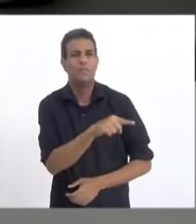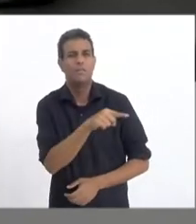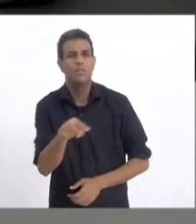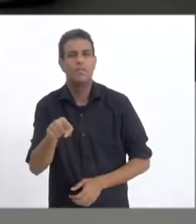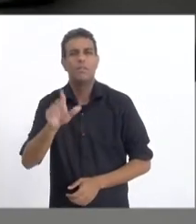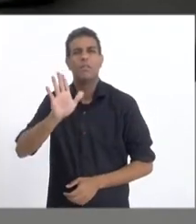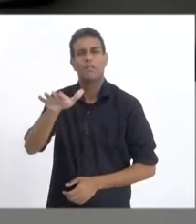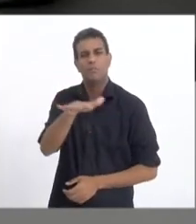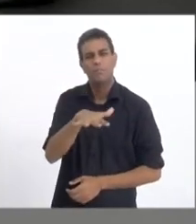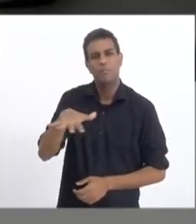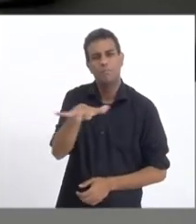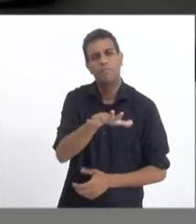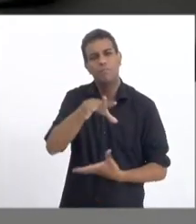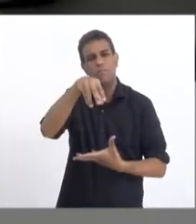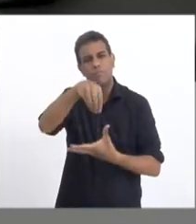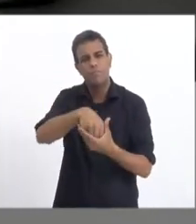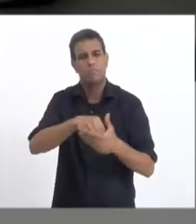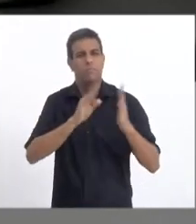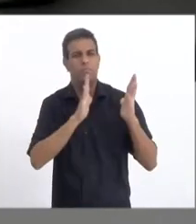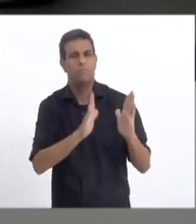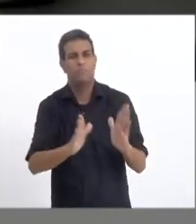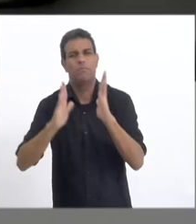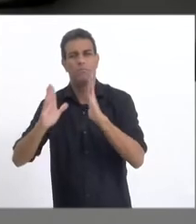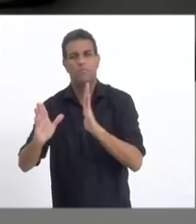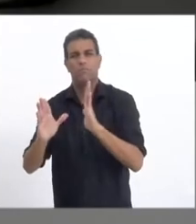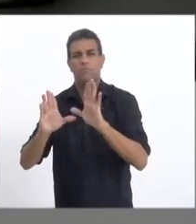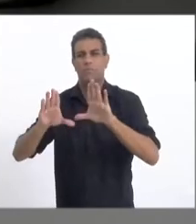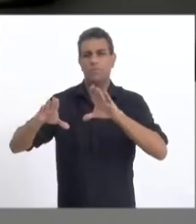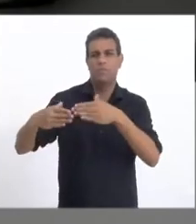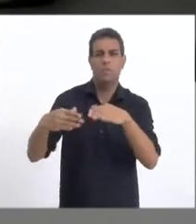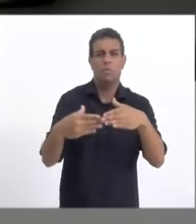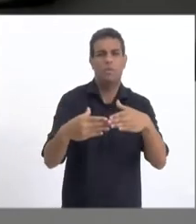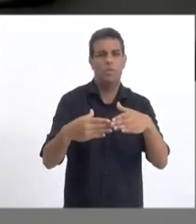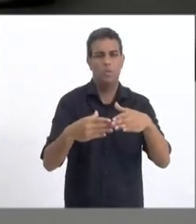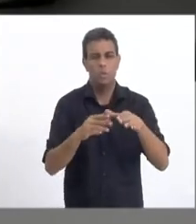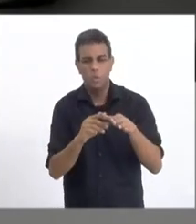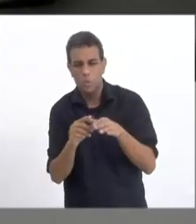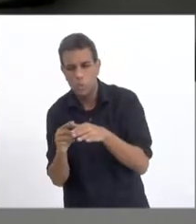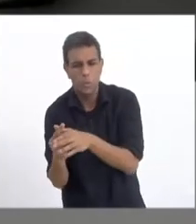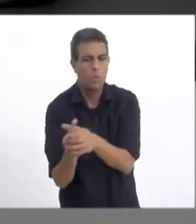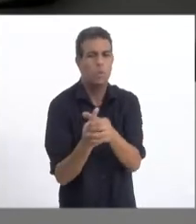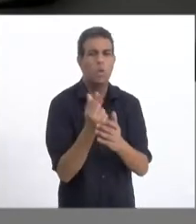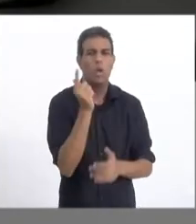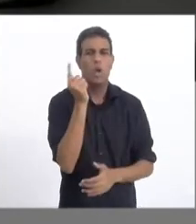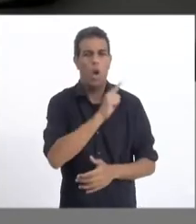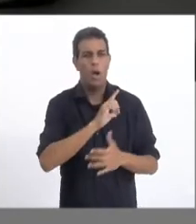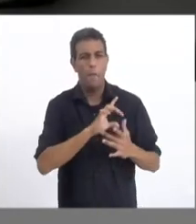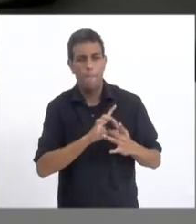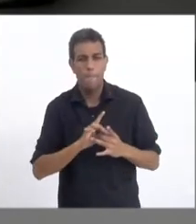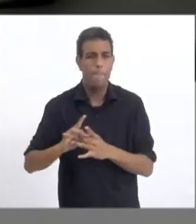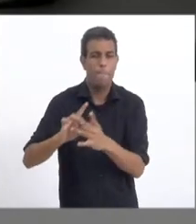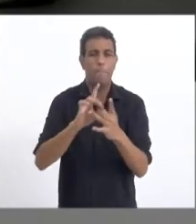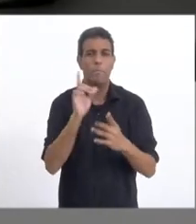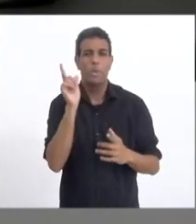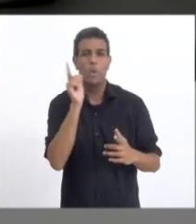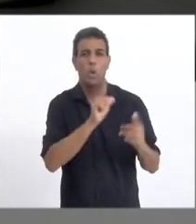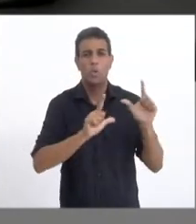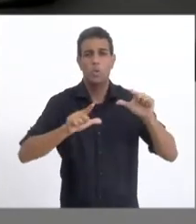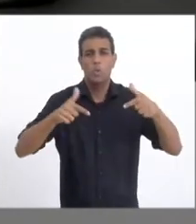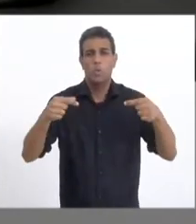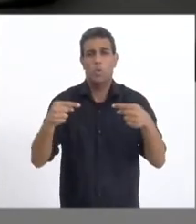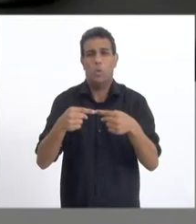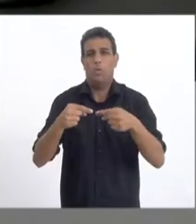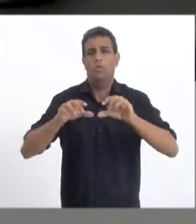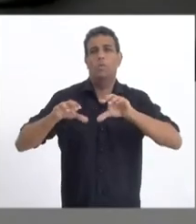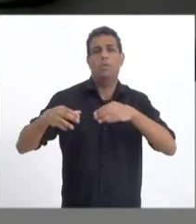clínica ampliada, não concentrando apenas em um setor ou outro, mas esses setores se unindo para enfrentar de maneira